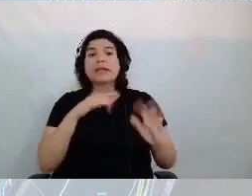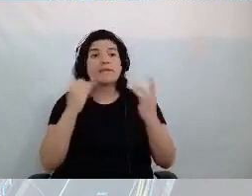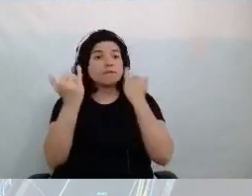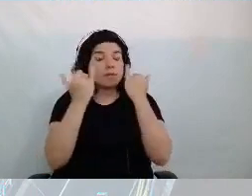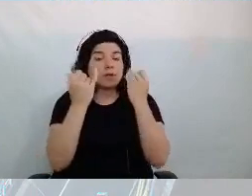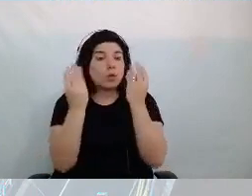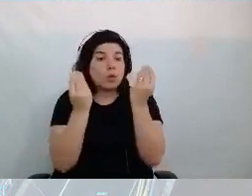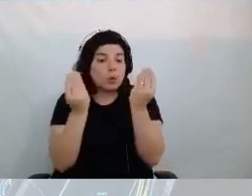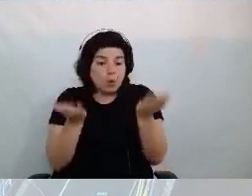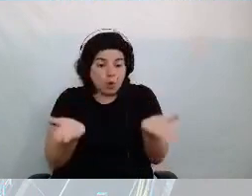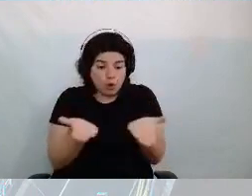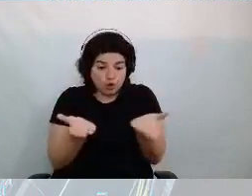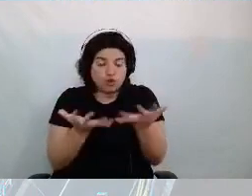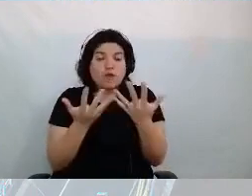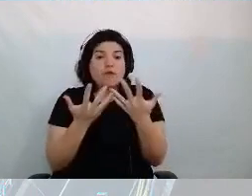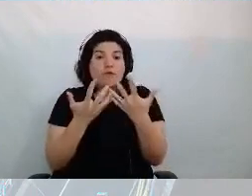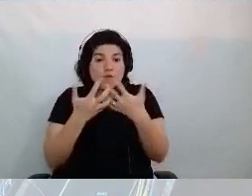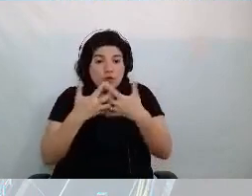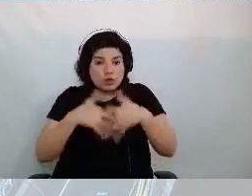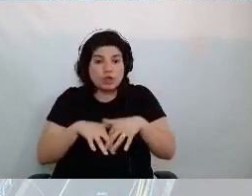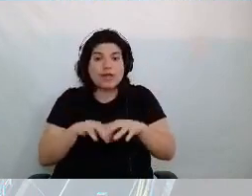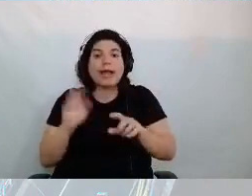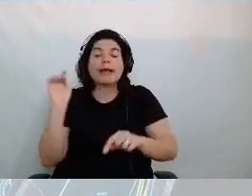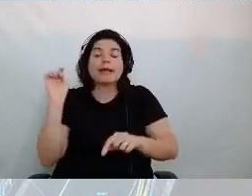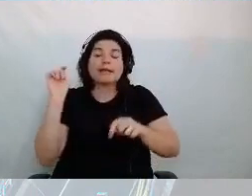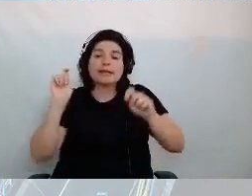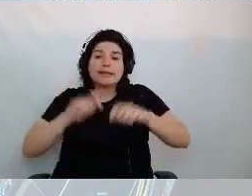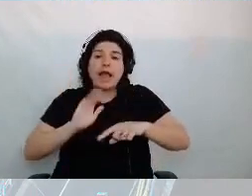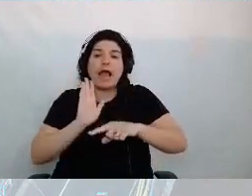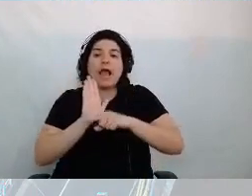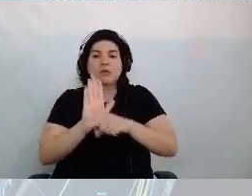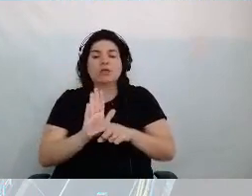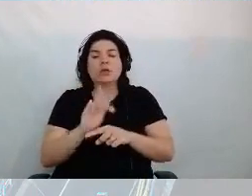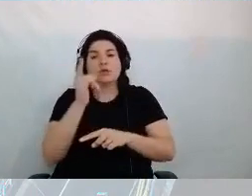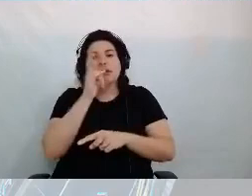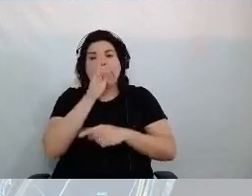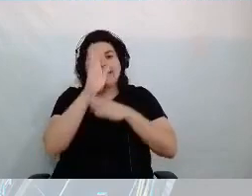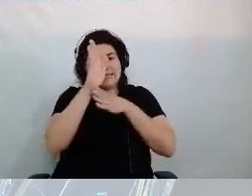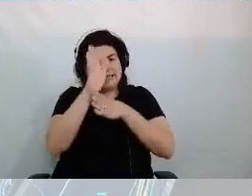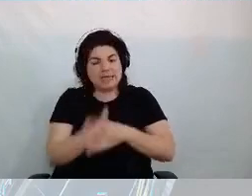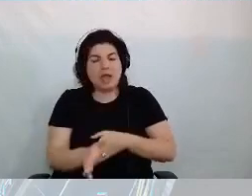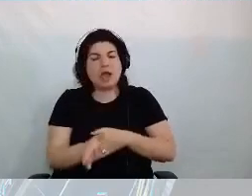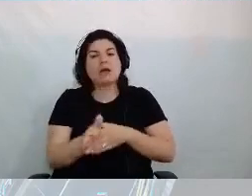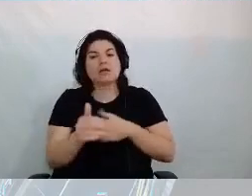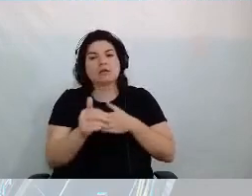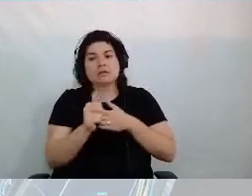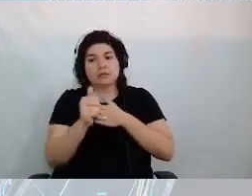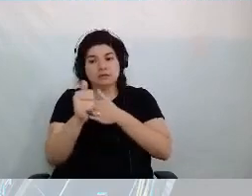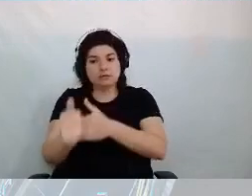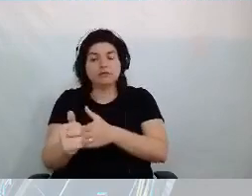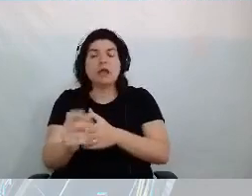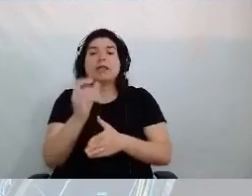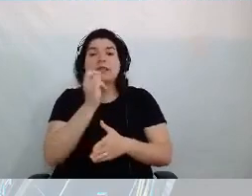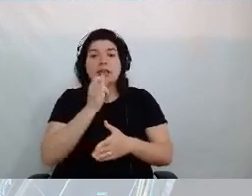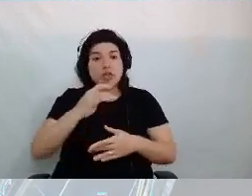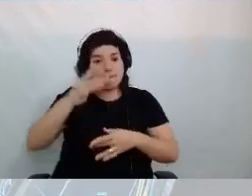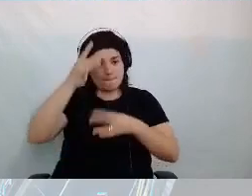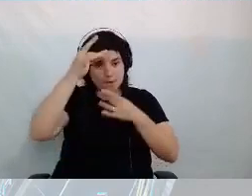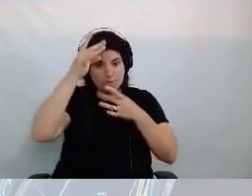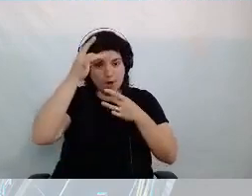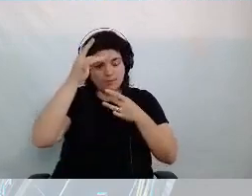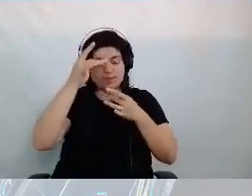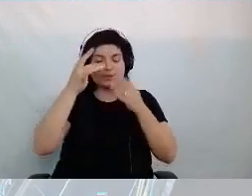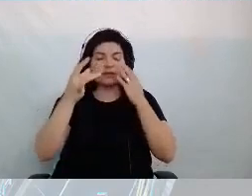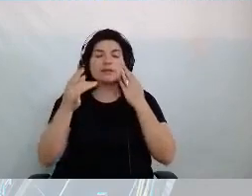aplicação hoje, vai nos facilitar a nos guiar no teste de performance. Outra coisa que é importante quando a gente fala de conversar